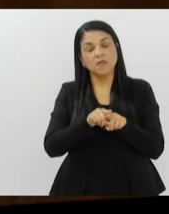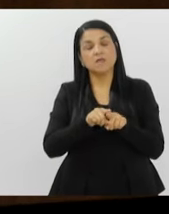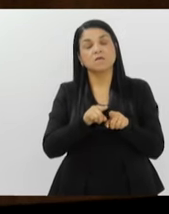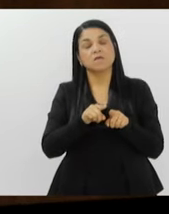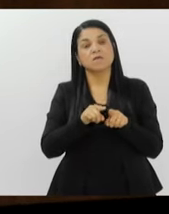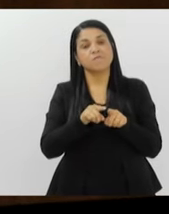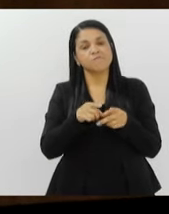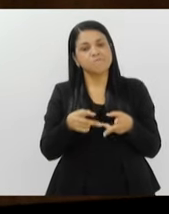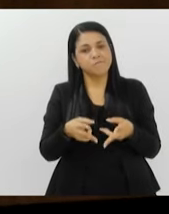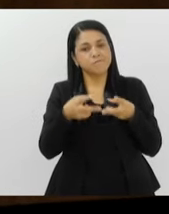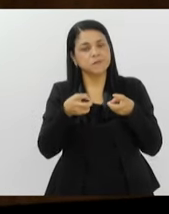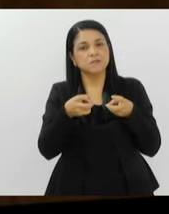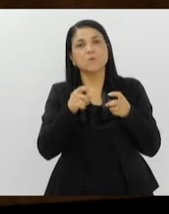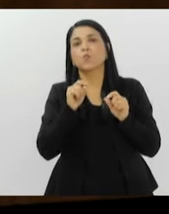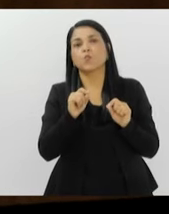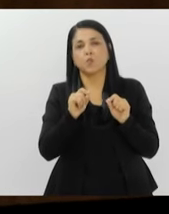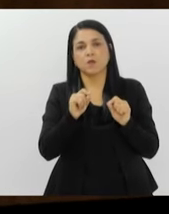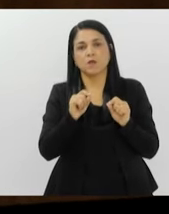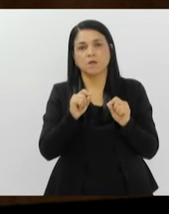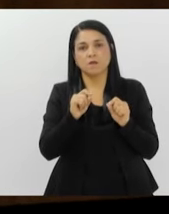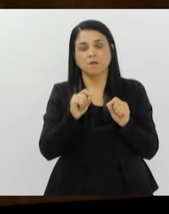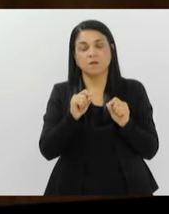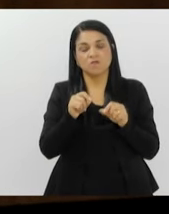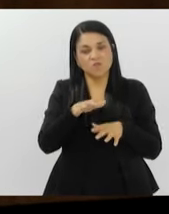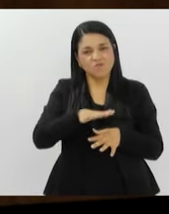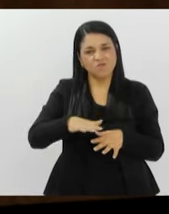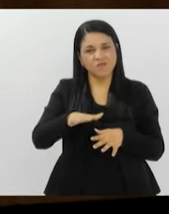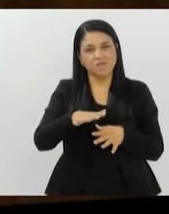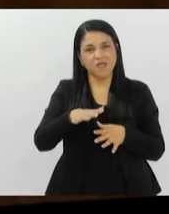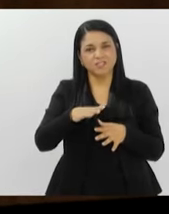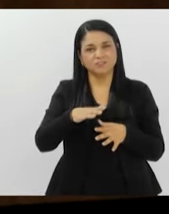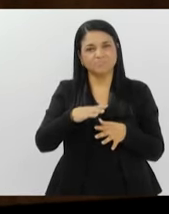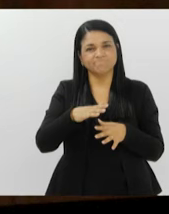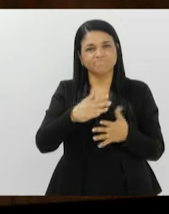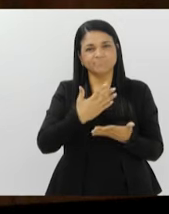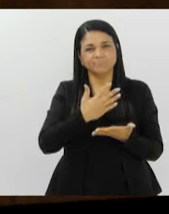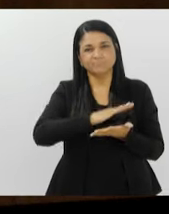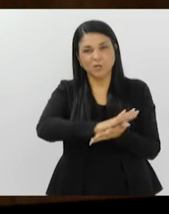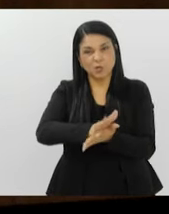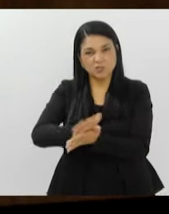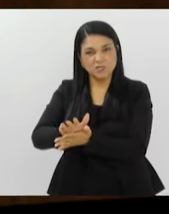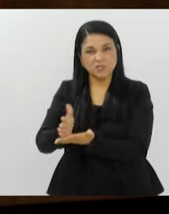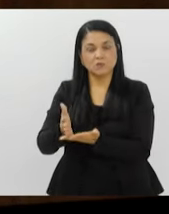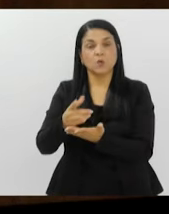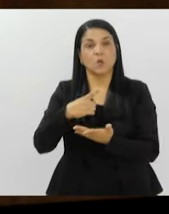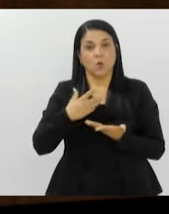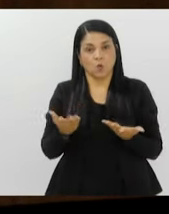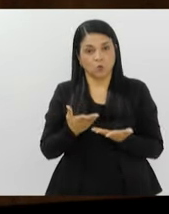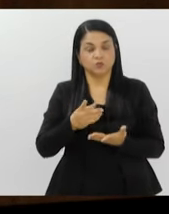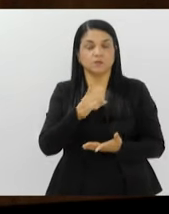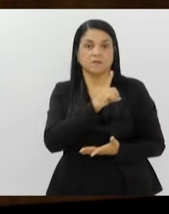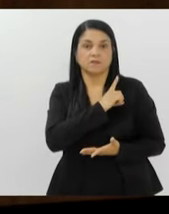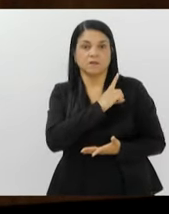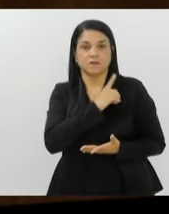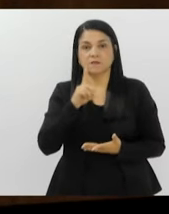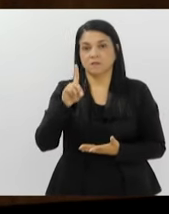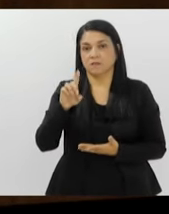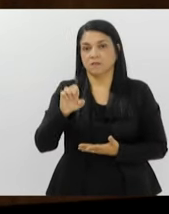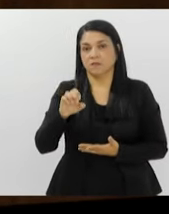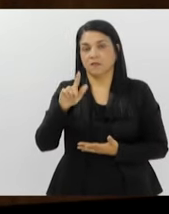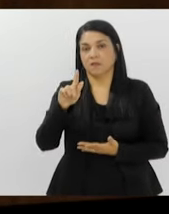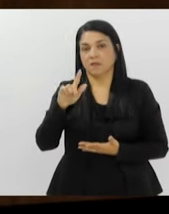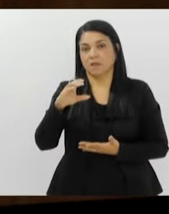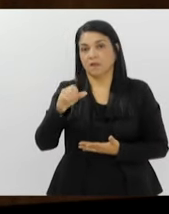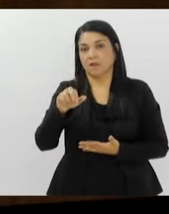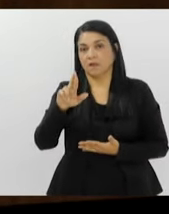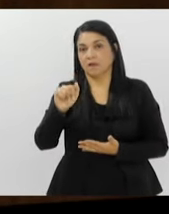percebem nesta realidade é um hostil Então hoje nós temos a decad que trata todos os